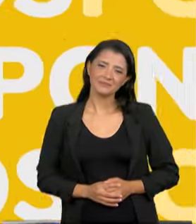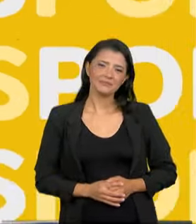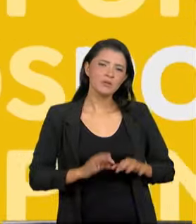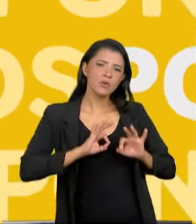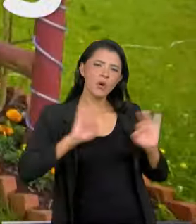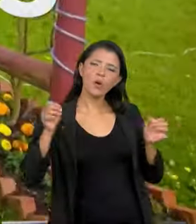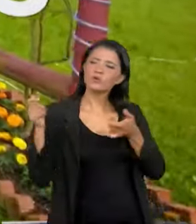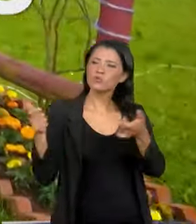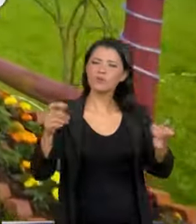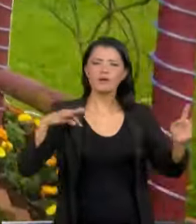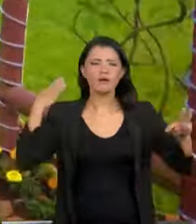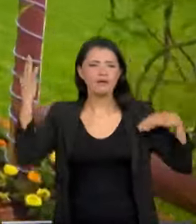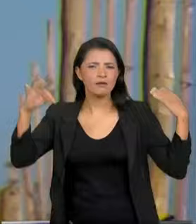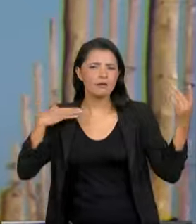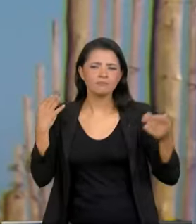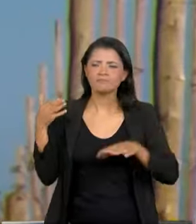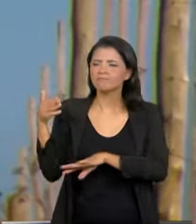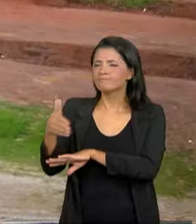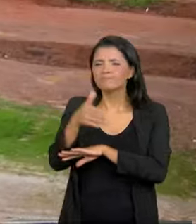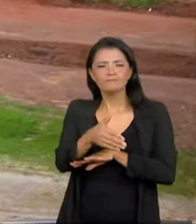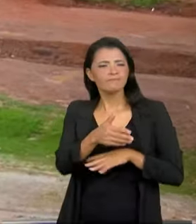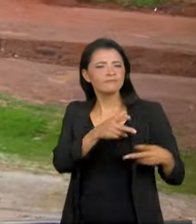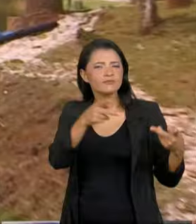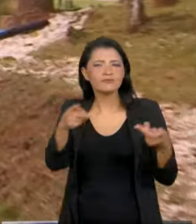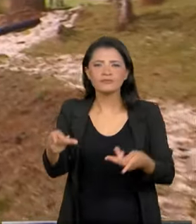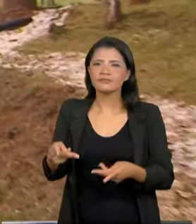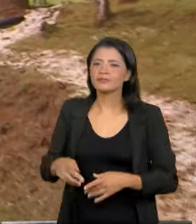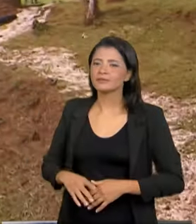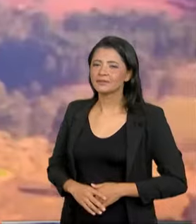Ótimos pontos turísticos?